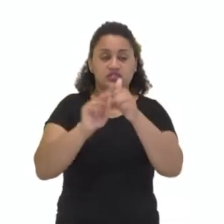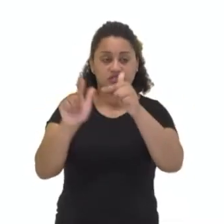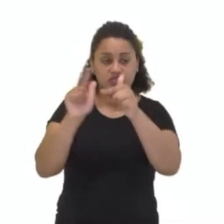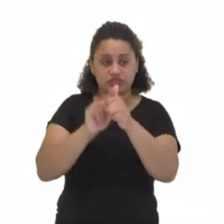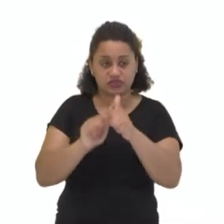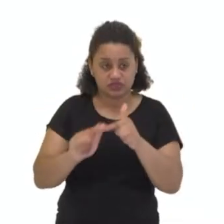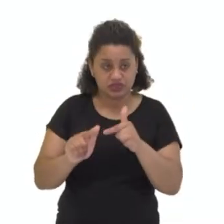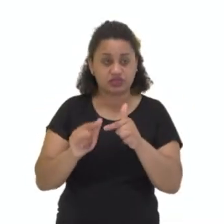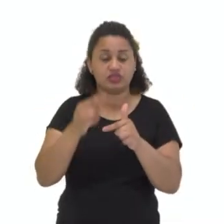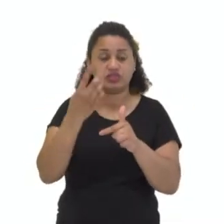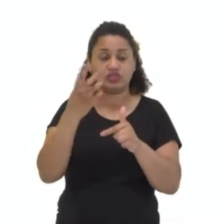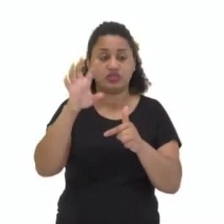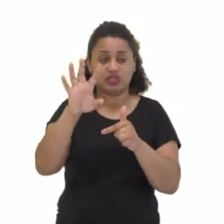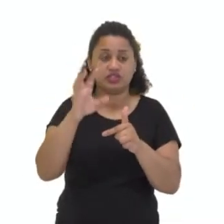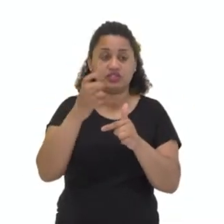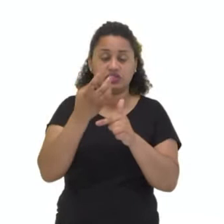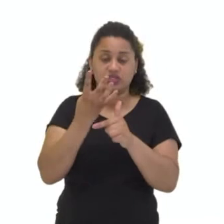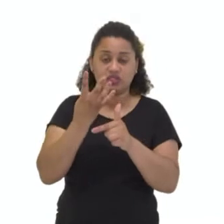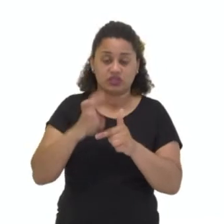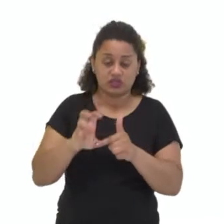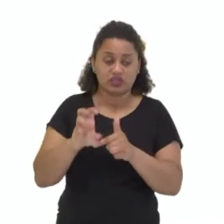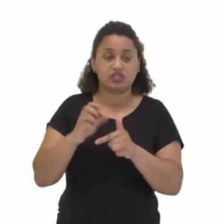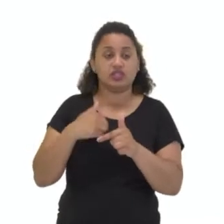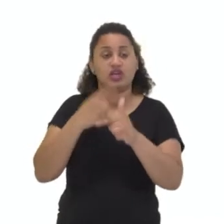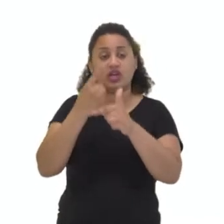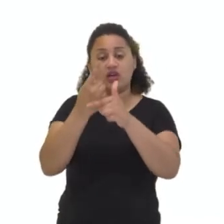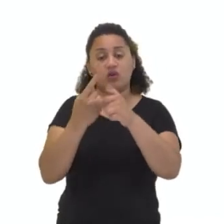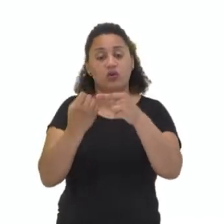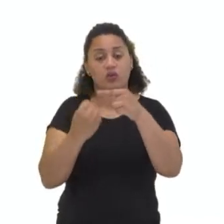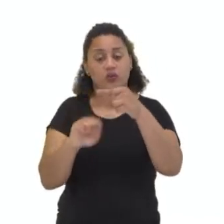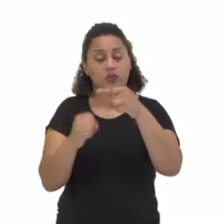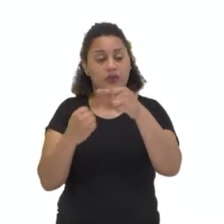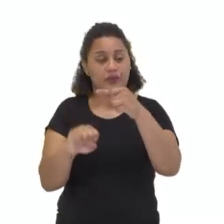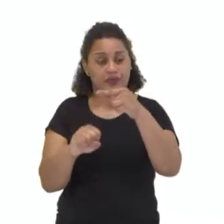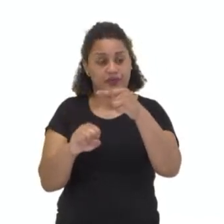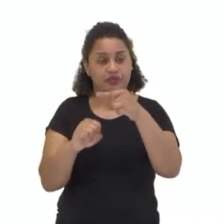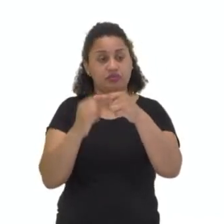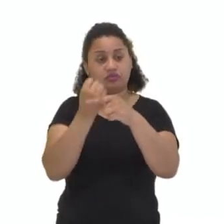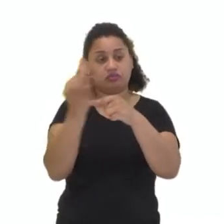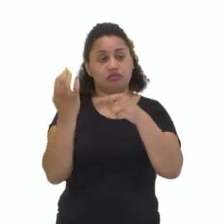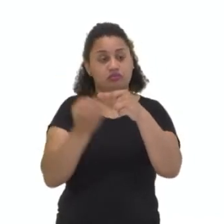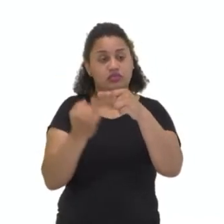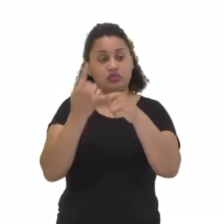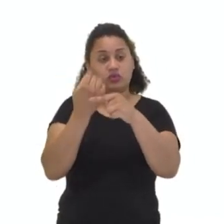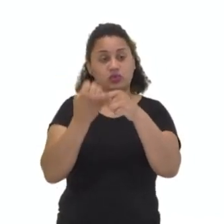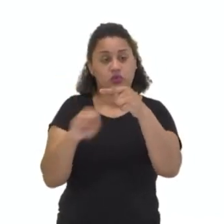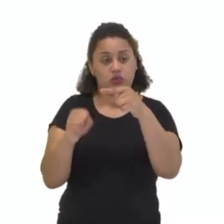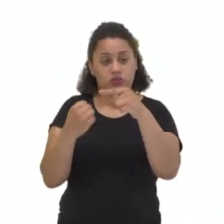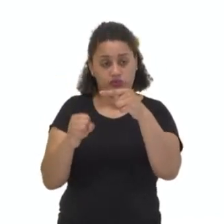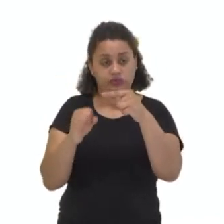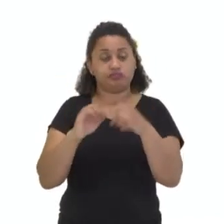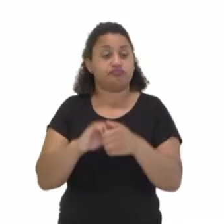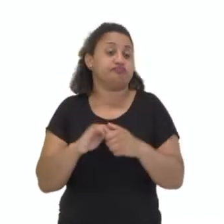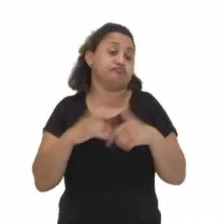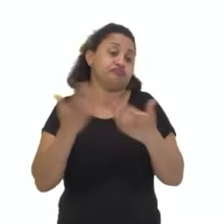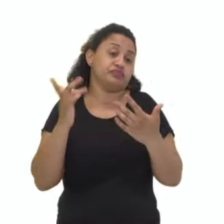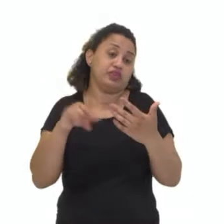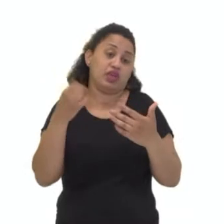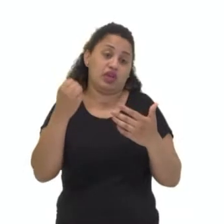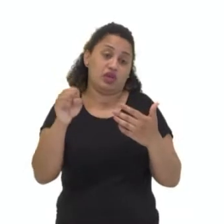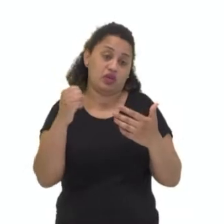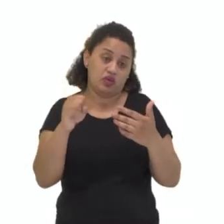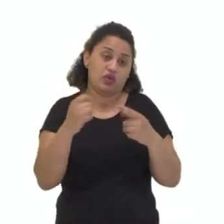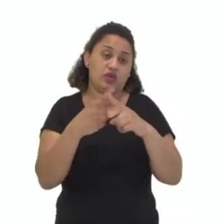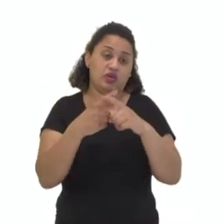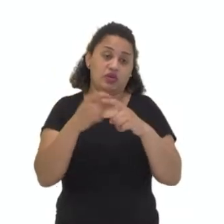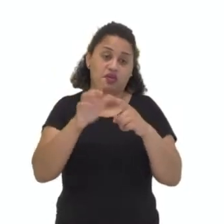por 45, vai ficar 1 sobre 8. 1 sobre 8 é o próprio 8, vezes a área do setor,